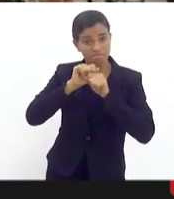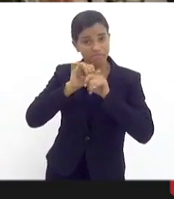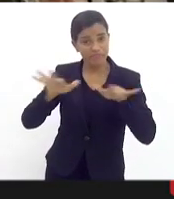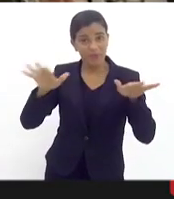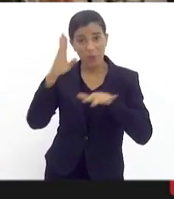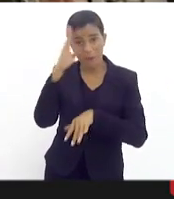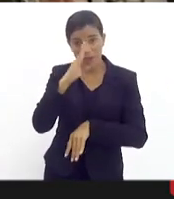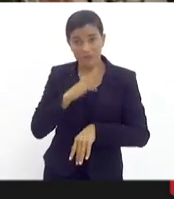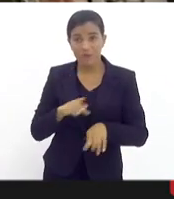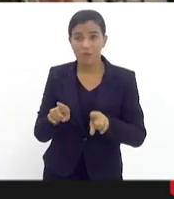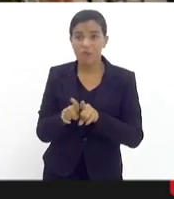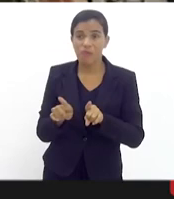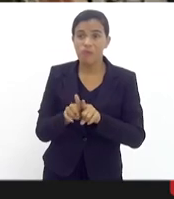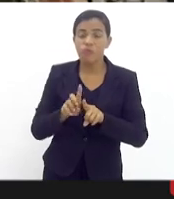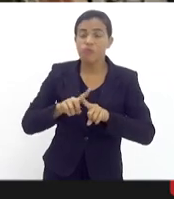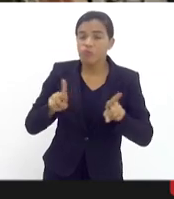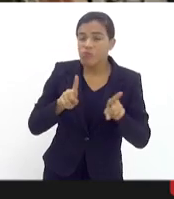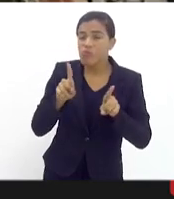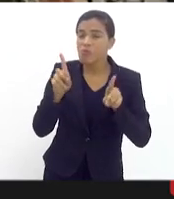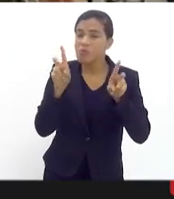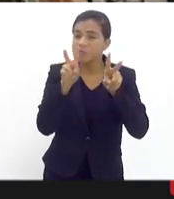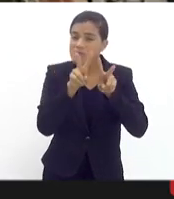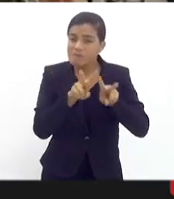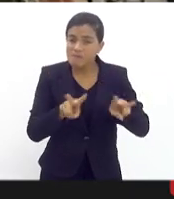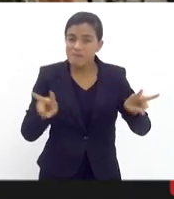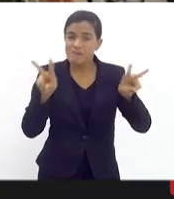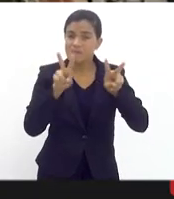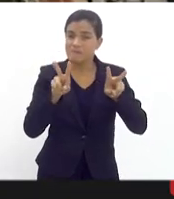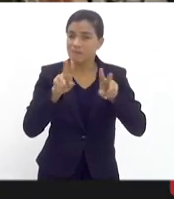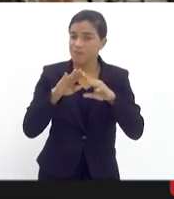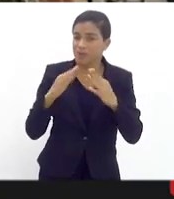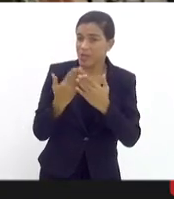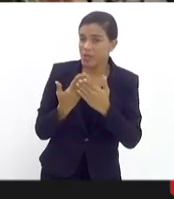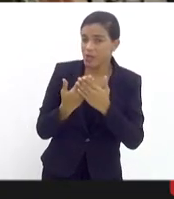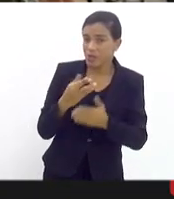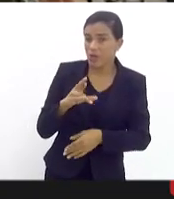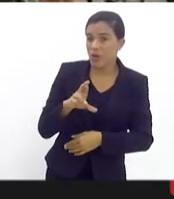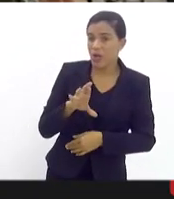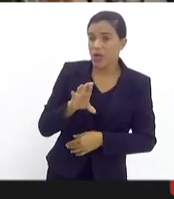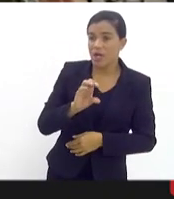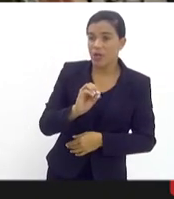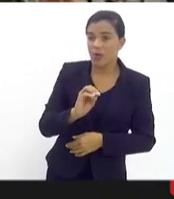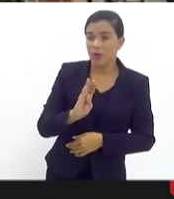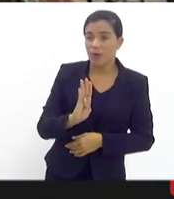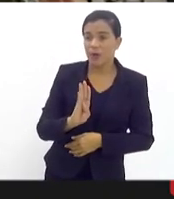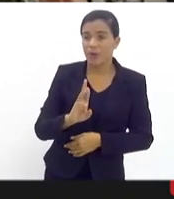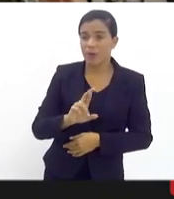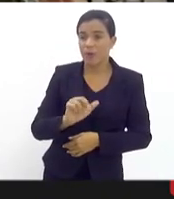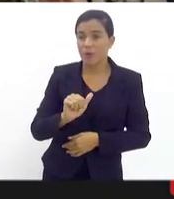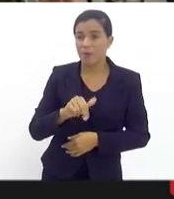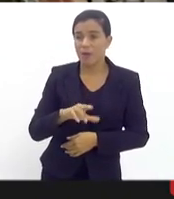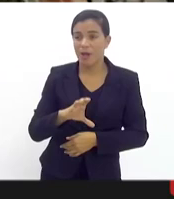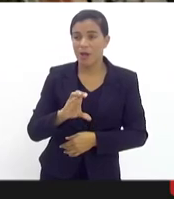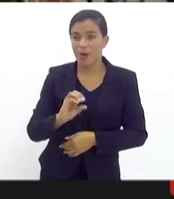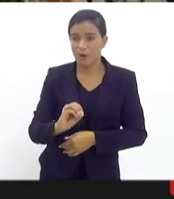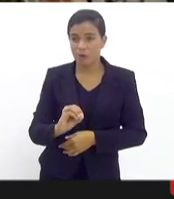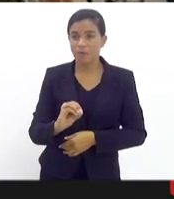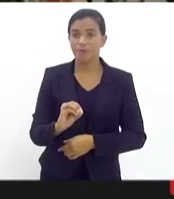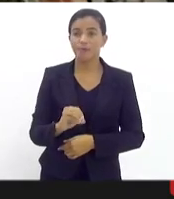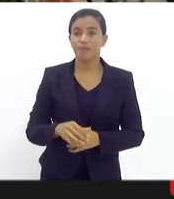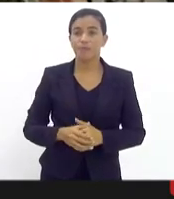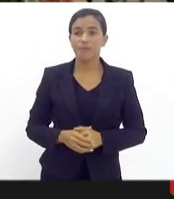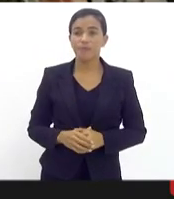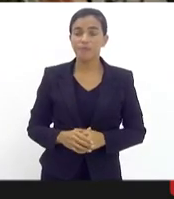Brasil. Mas observei no Colégio Rio Branco, e falei no meu texto de apresentação da